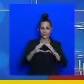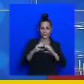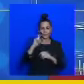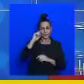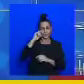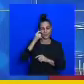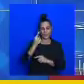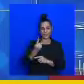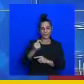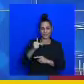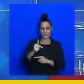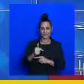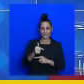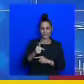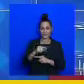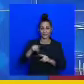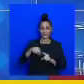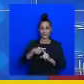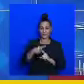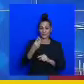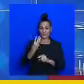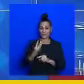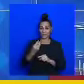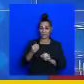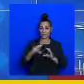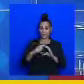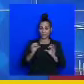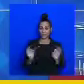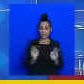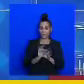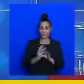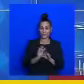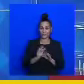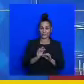17, bola preta, mais 3 dezenas.